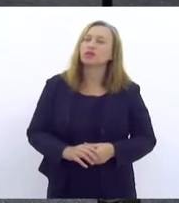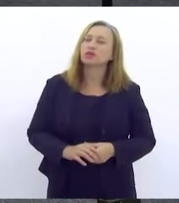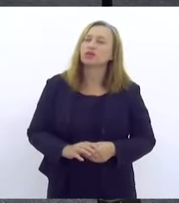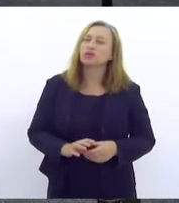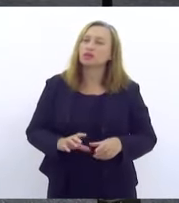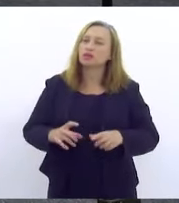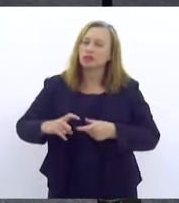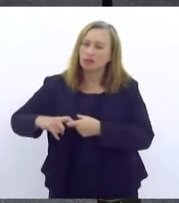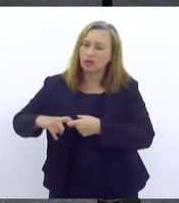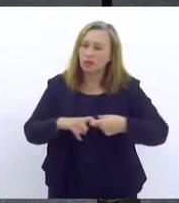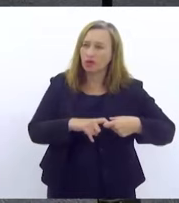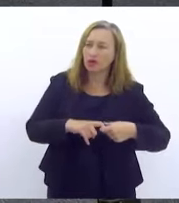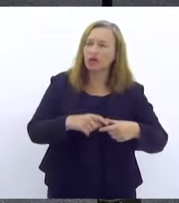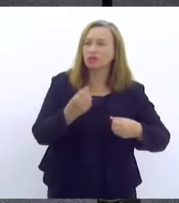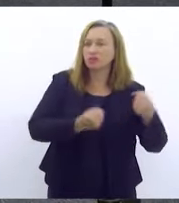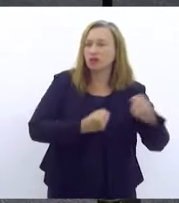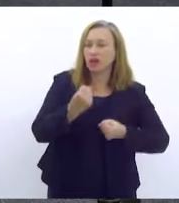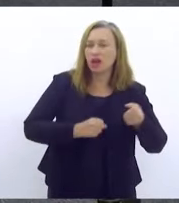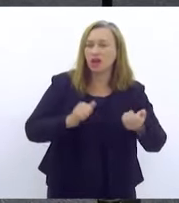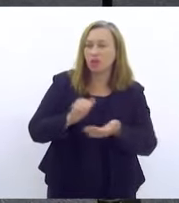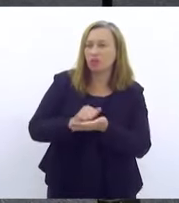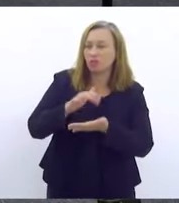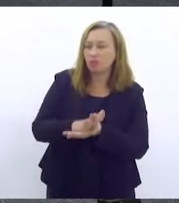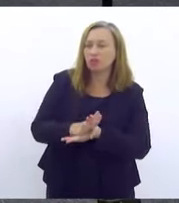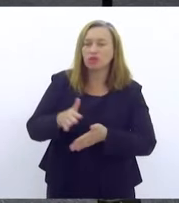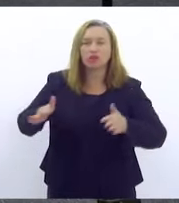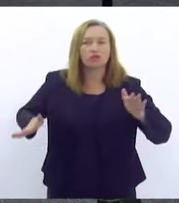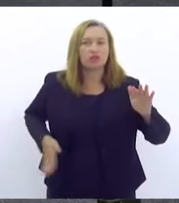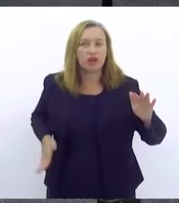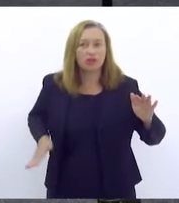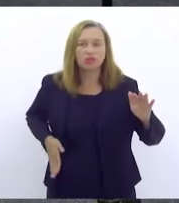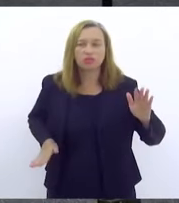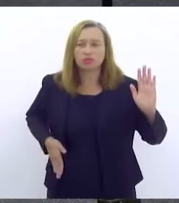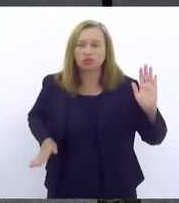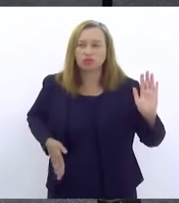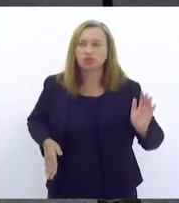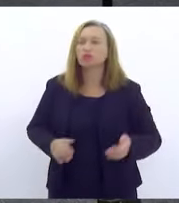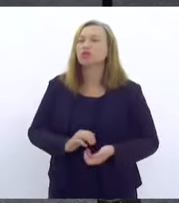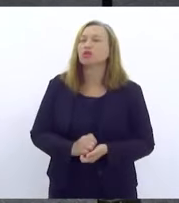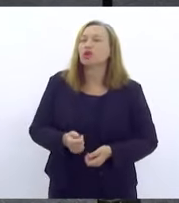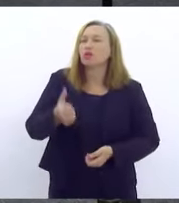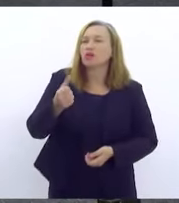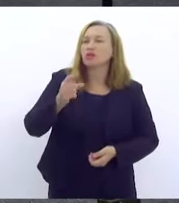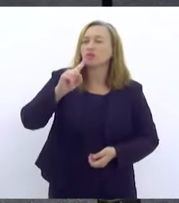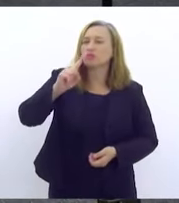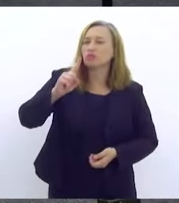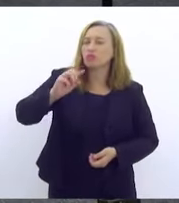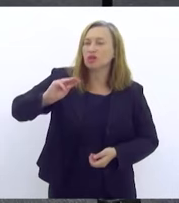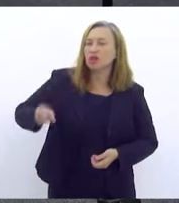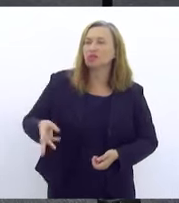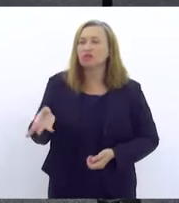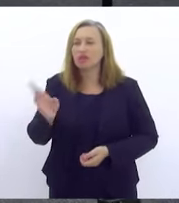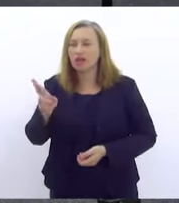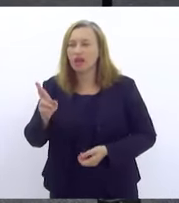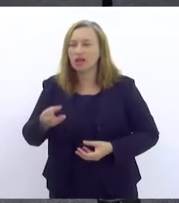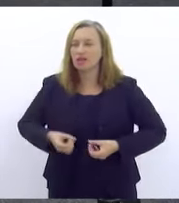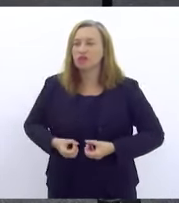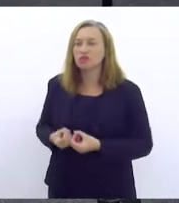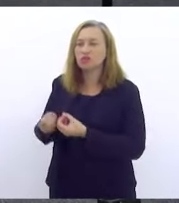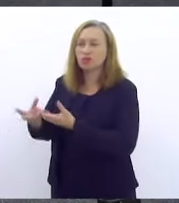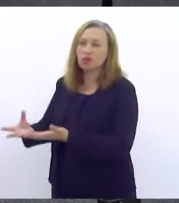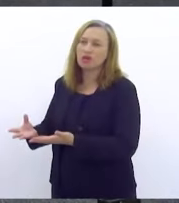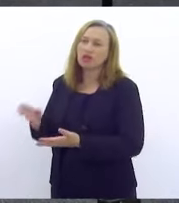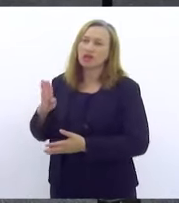o carro, indústria da multa, e esses vagabundos pegando quase R$1 milhão e doando